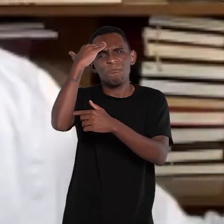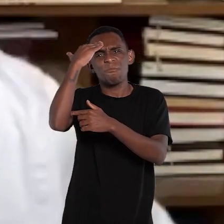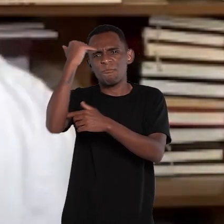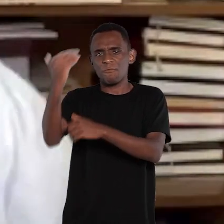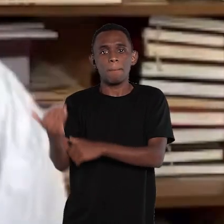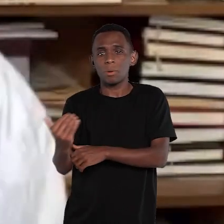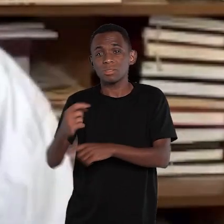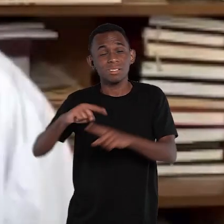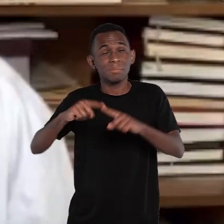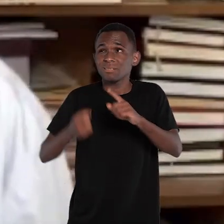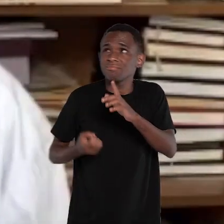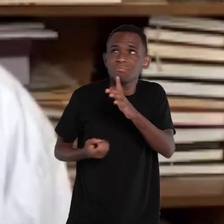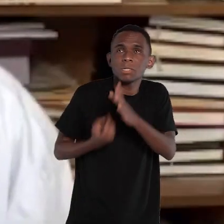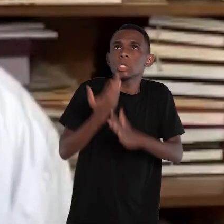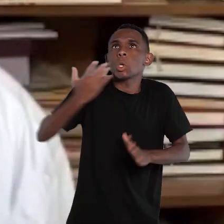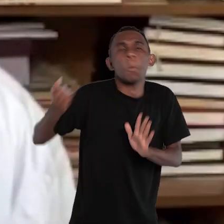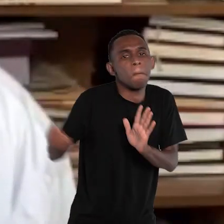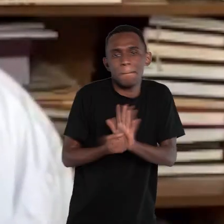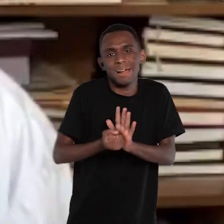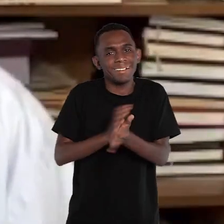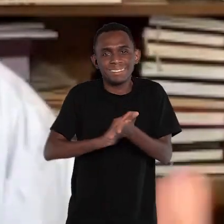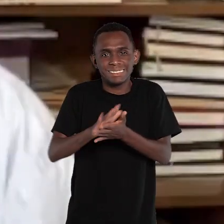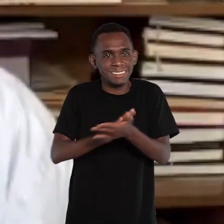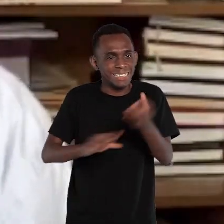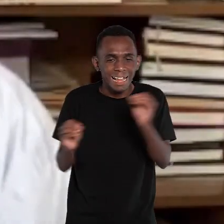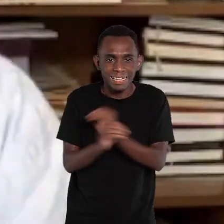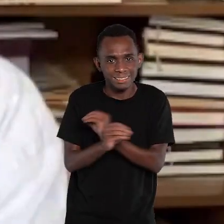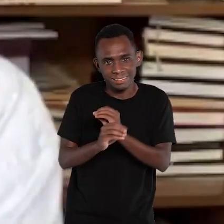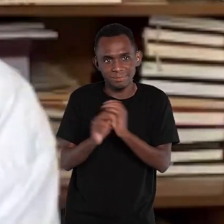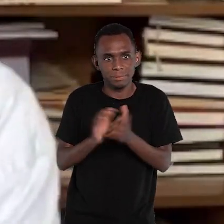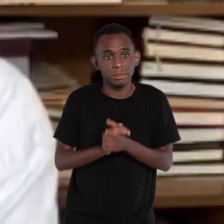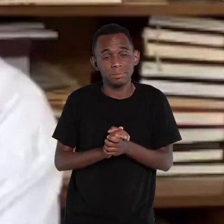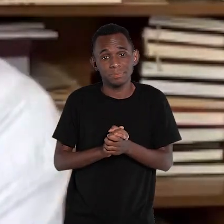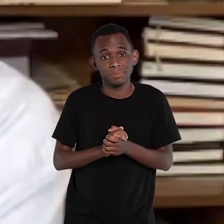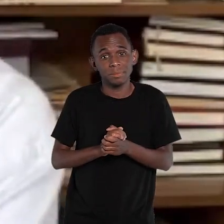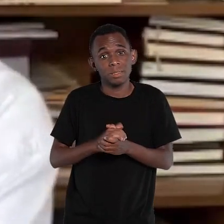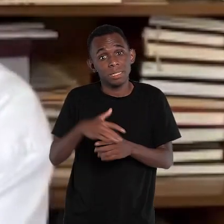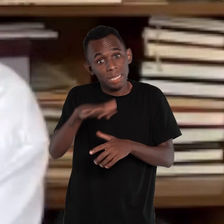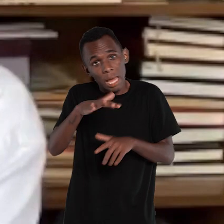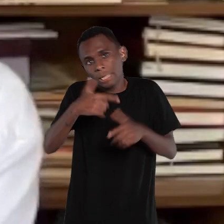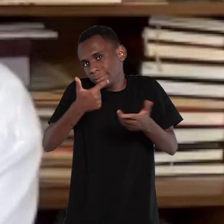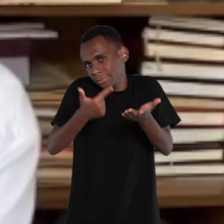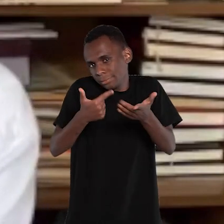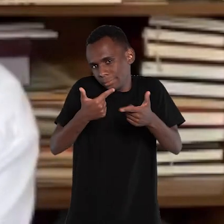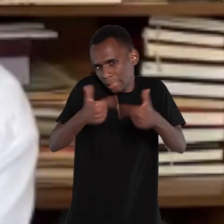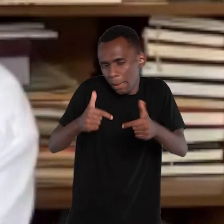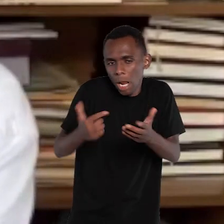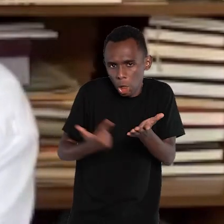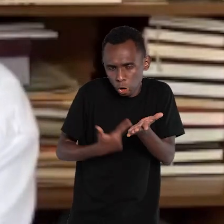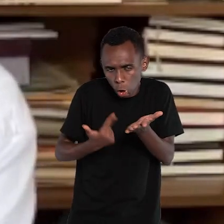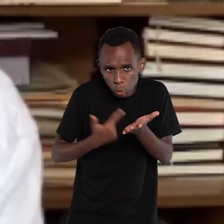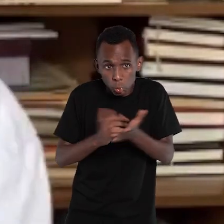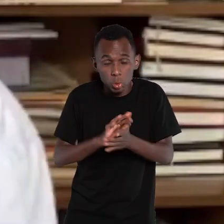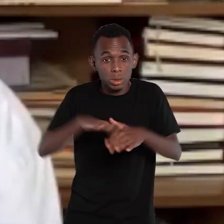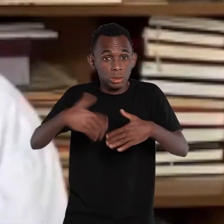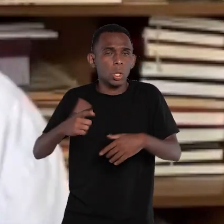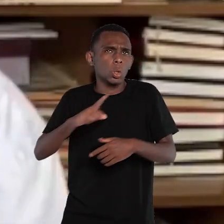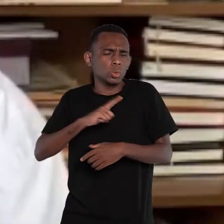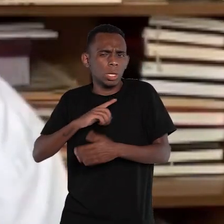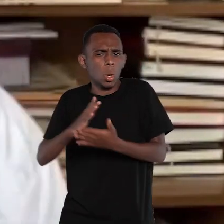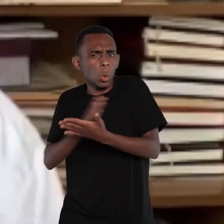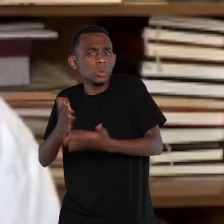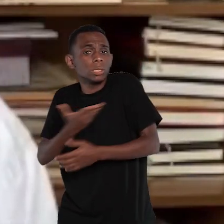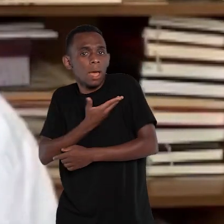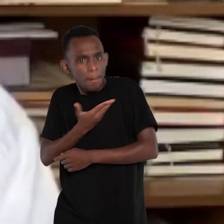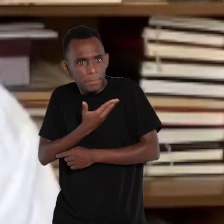e não, na verdade não produziram coisas memoráveis, ao passo à altura do que fizeram em literatura, pelo menos. Né? Então eu